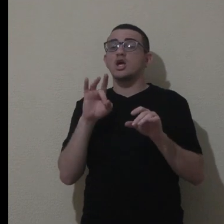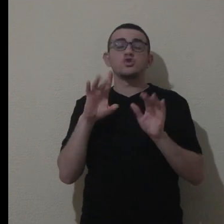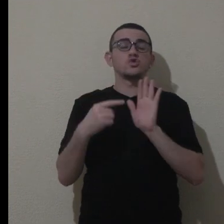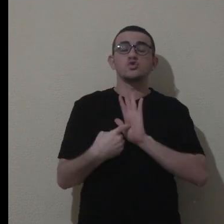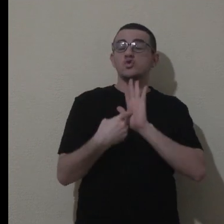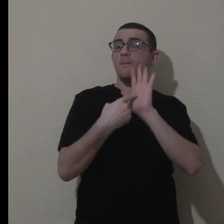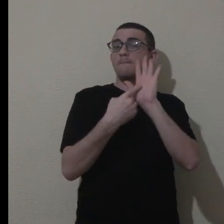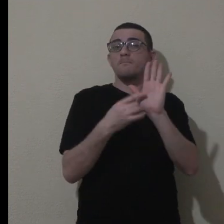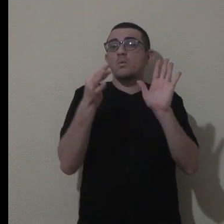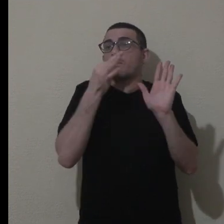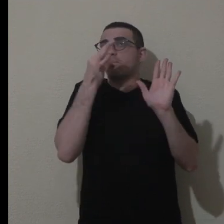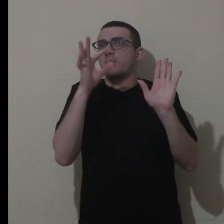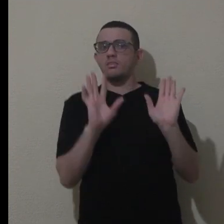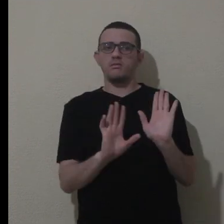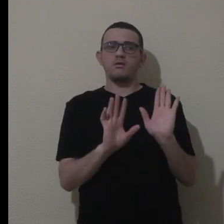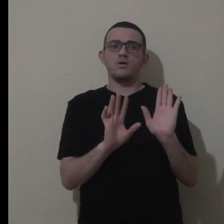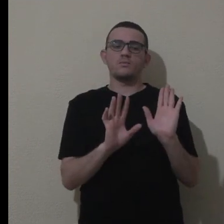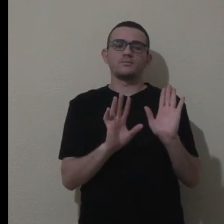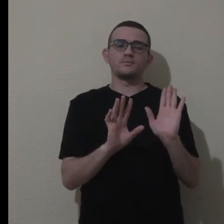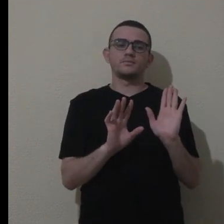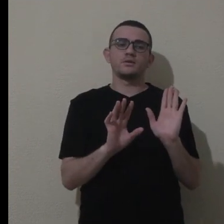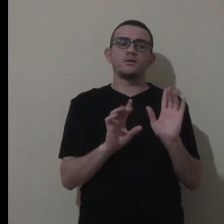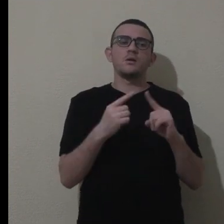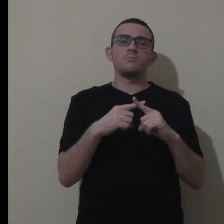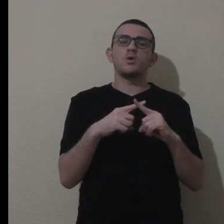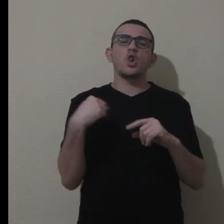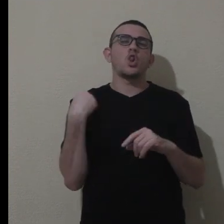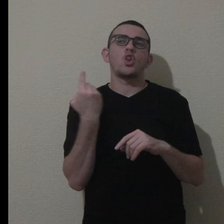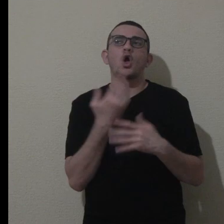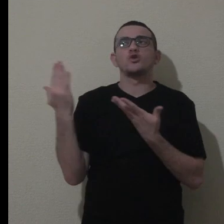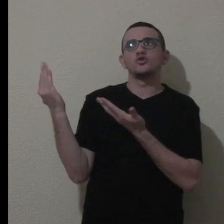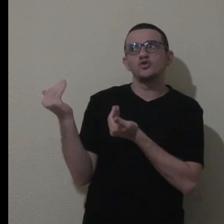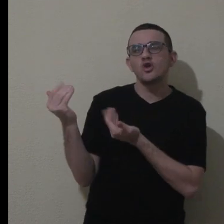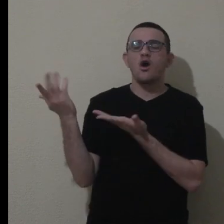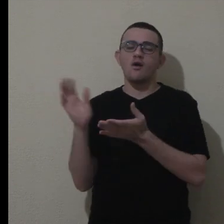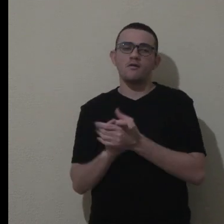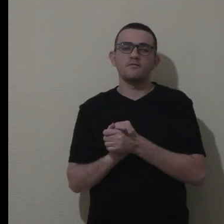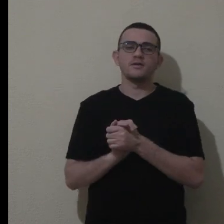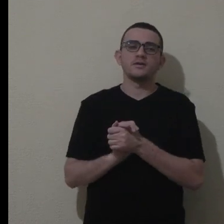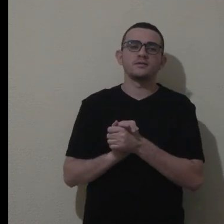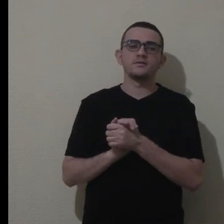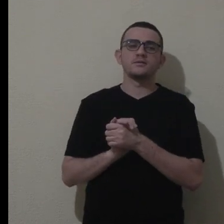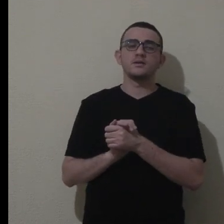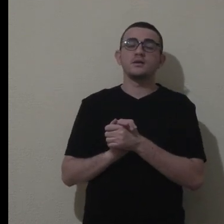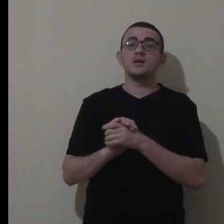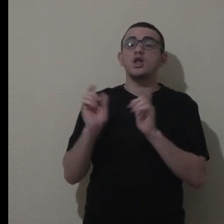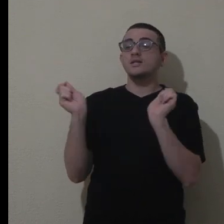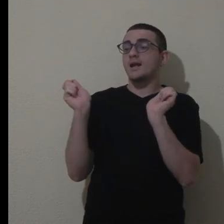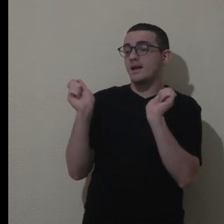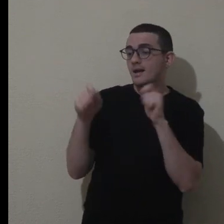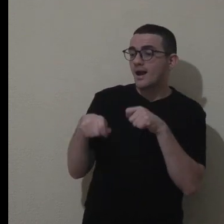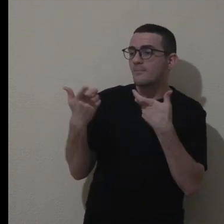levanta um ponto de vista que a gente fala o seguinte, né? Quando nós somos jovens, que seja, né, a